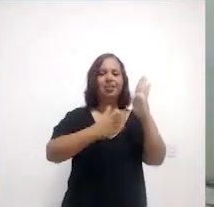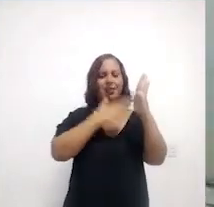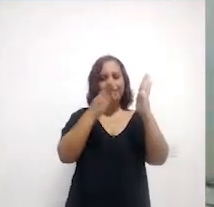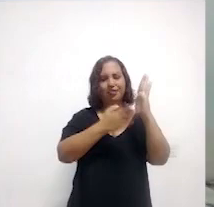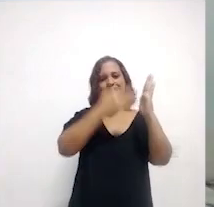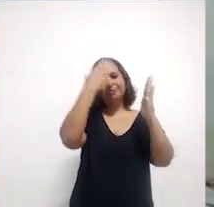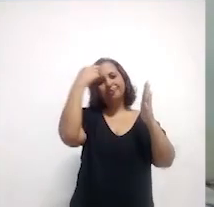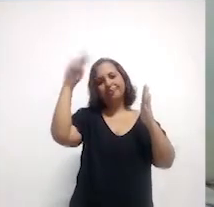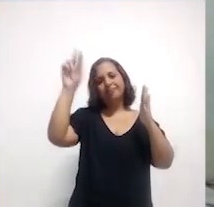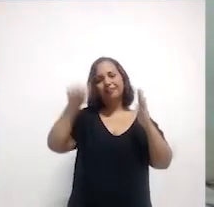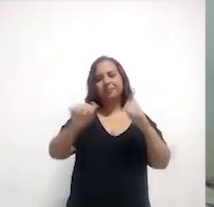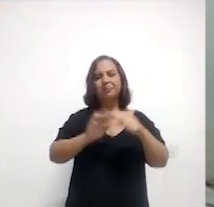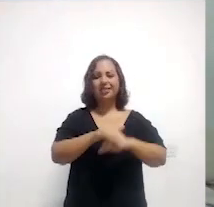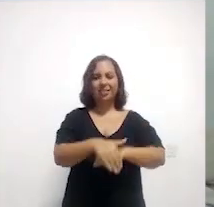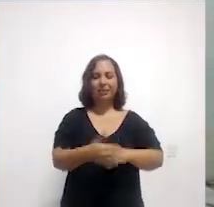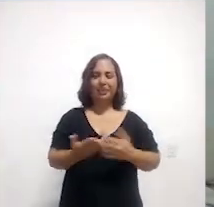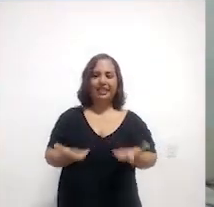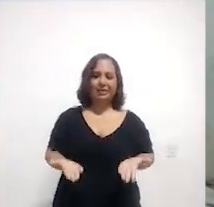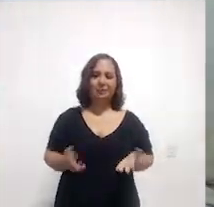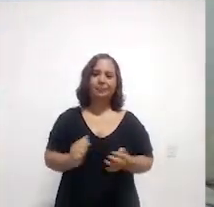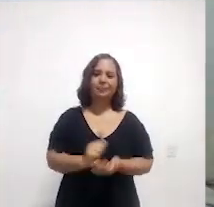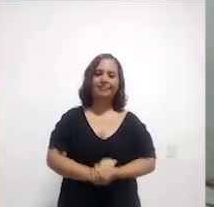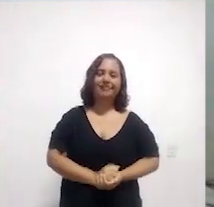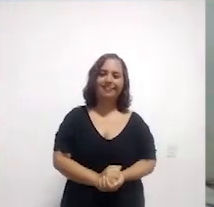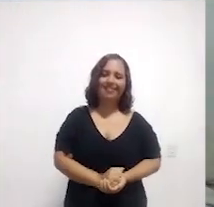Senhor nessa noite.